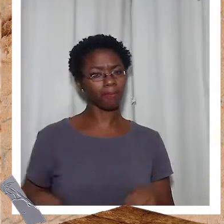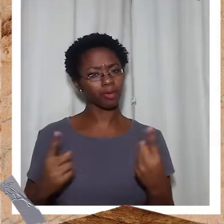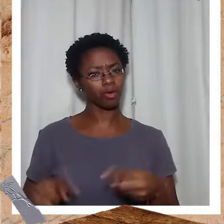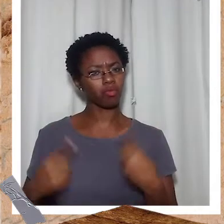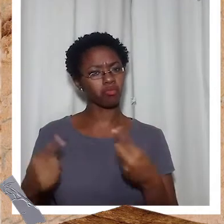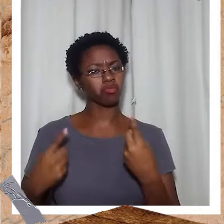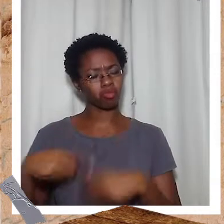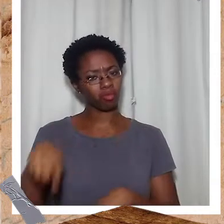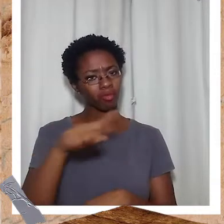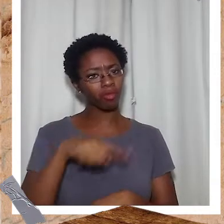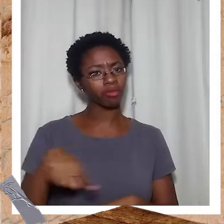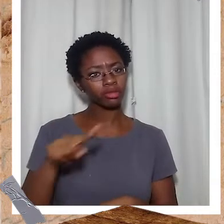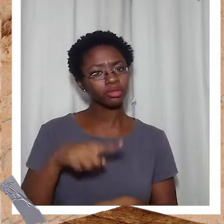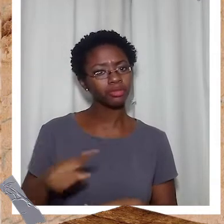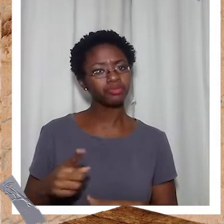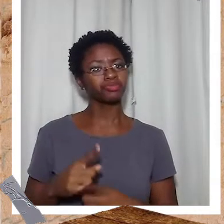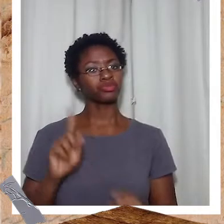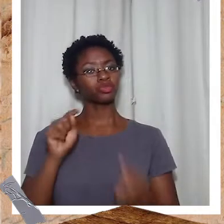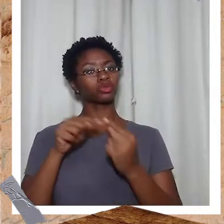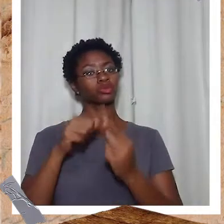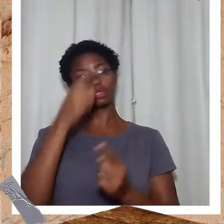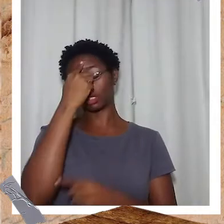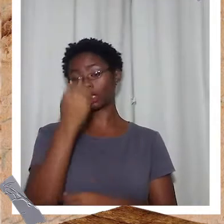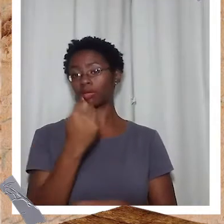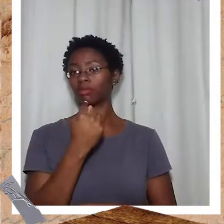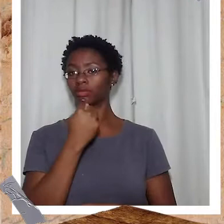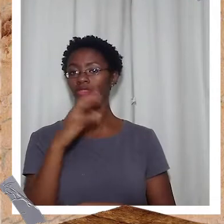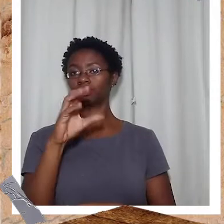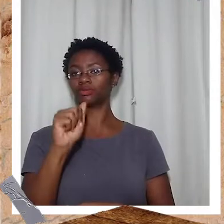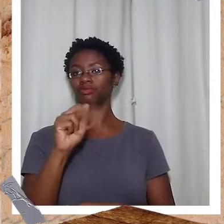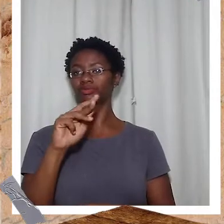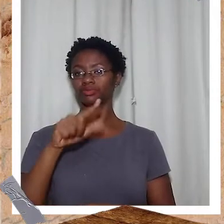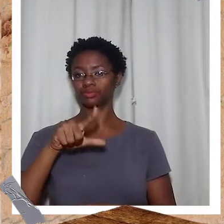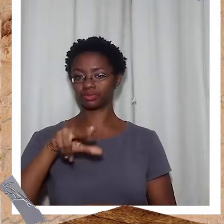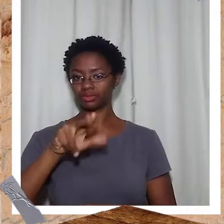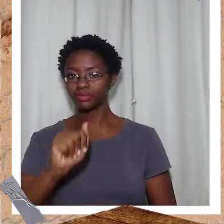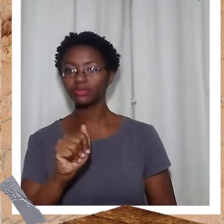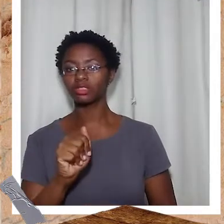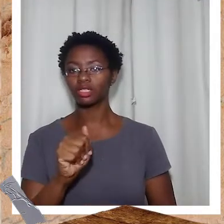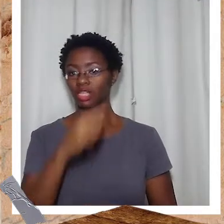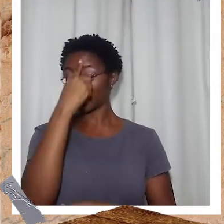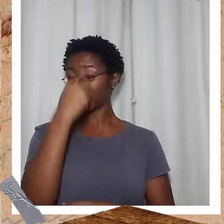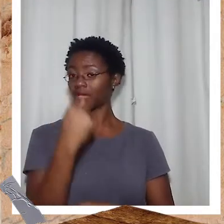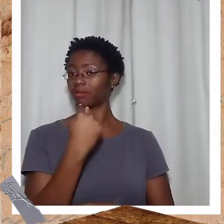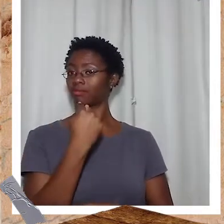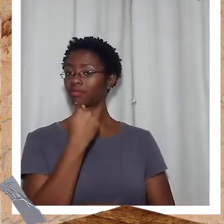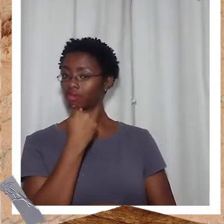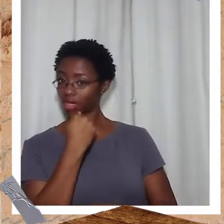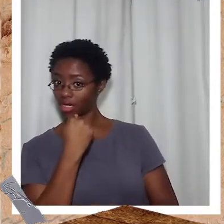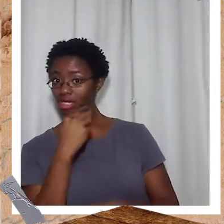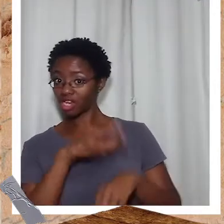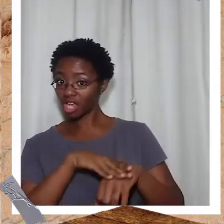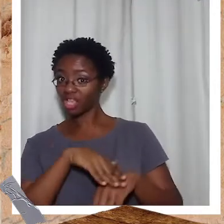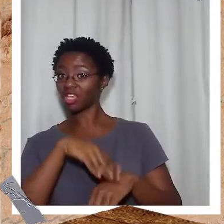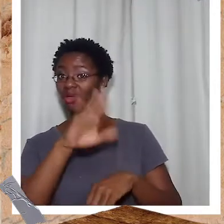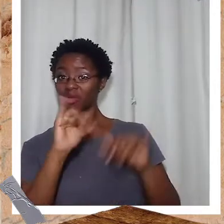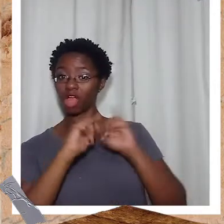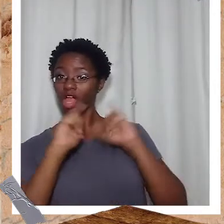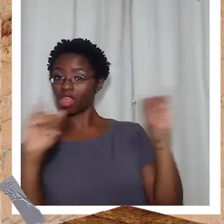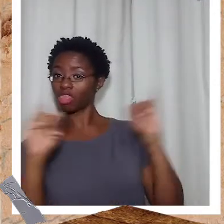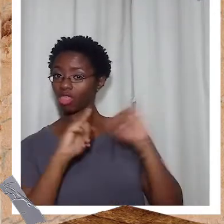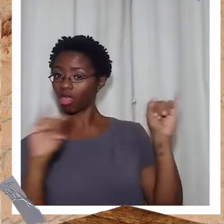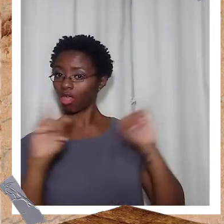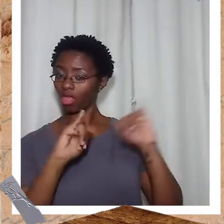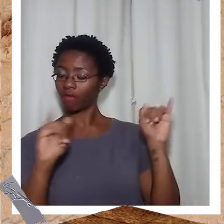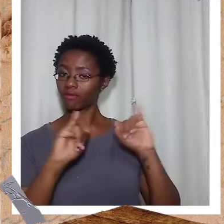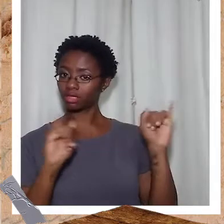né, com relação à imagem de Carolina Maria de Jesus, a imagem mais do que publicizada da Carolina Maria de